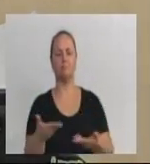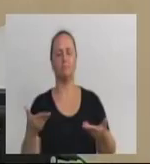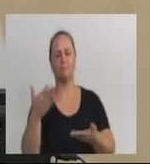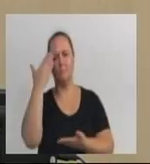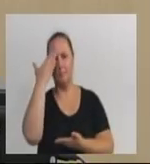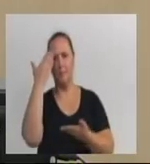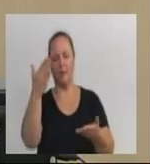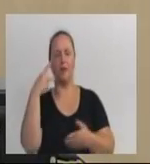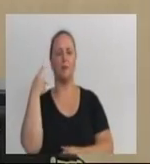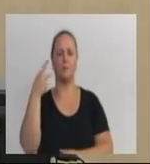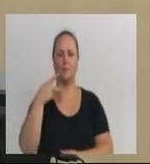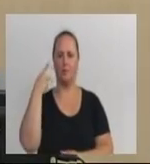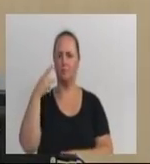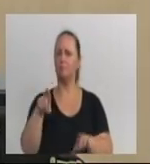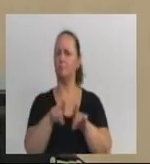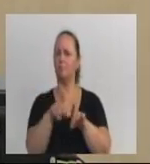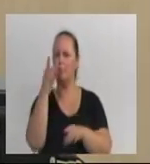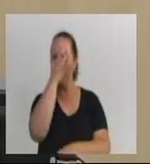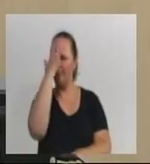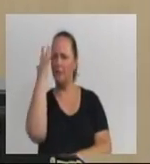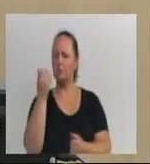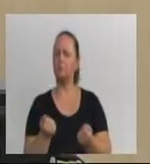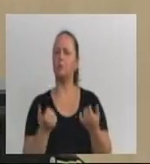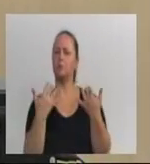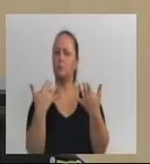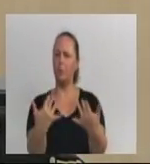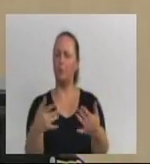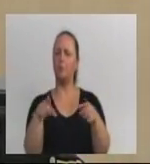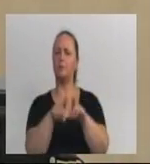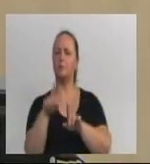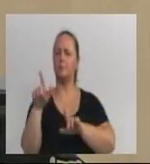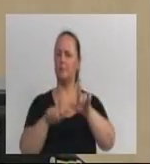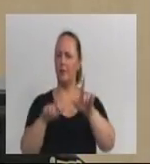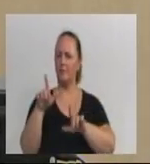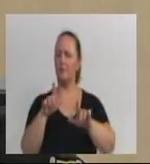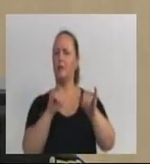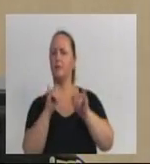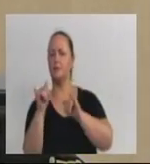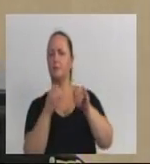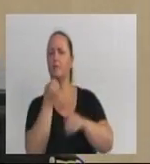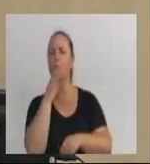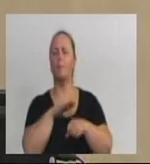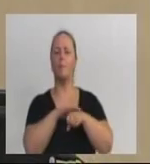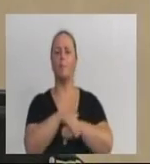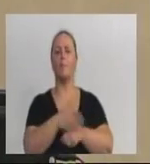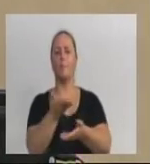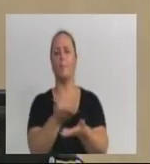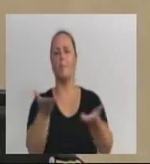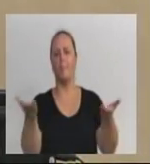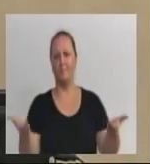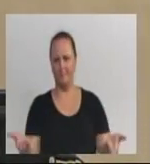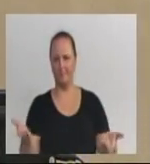vereadores. Obrigado a todos que nos acompanharam no plenário, também pela TVL e pela internet. Uma boa noite a todos.